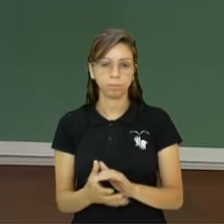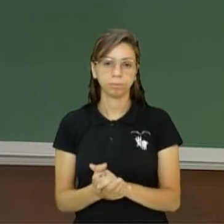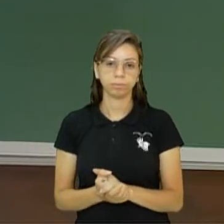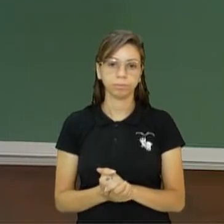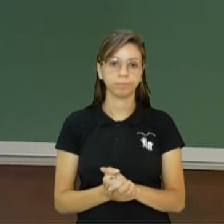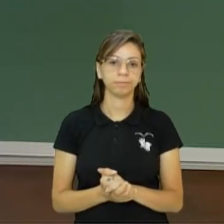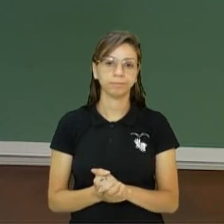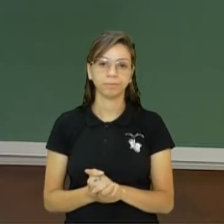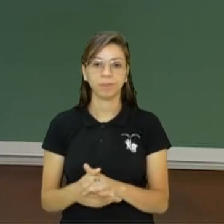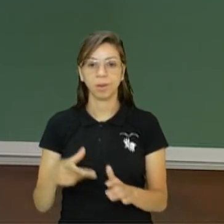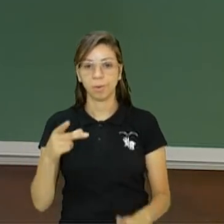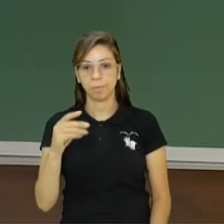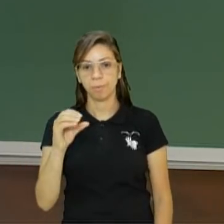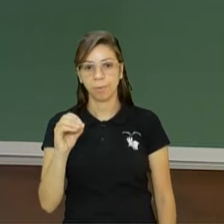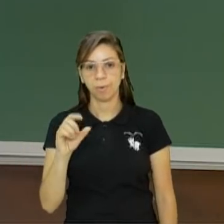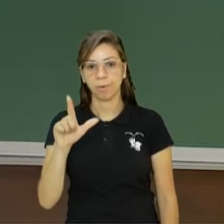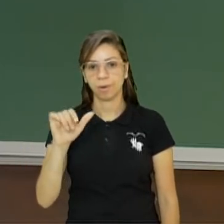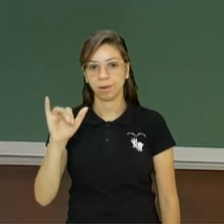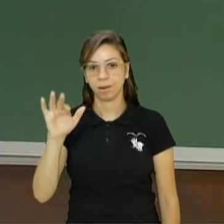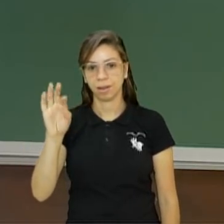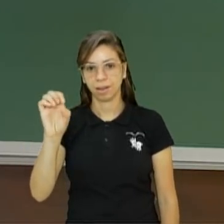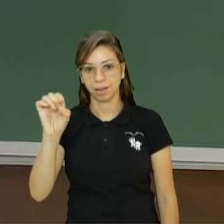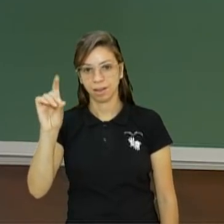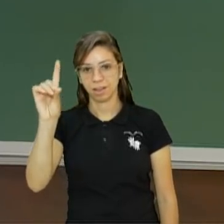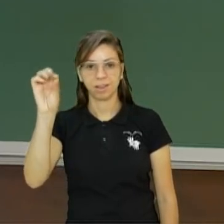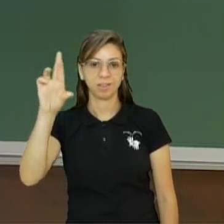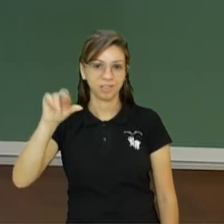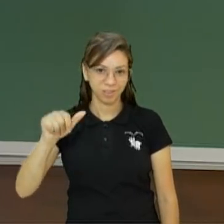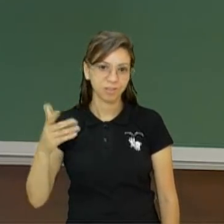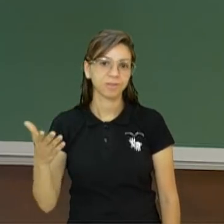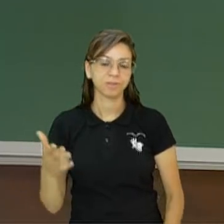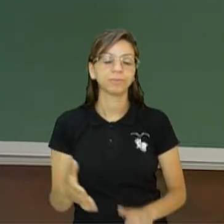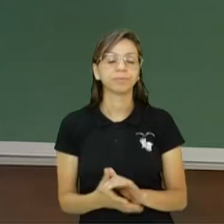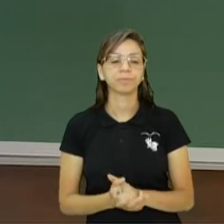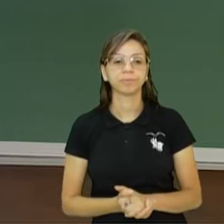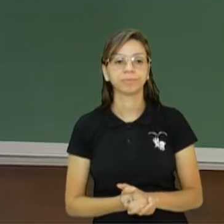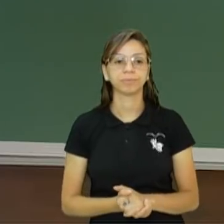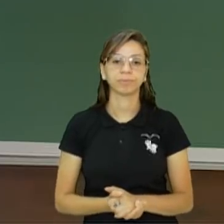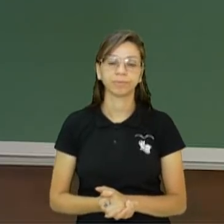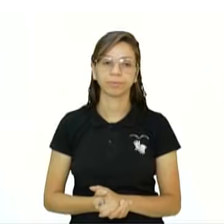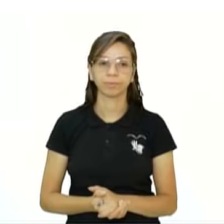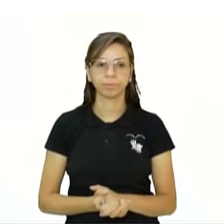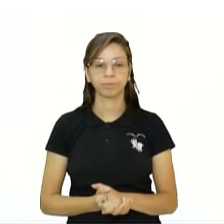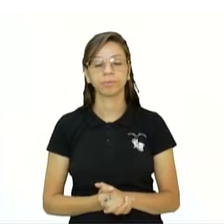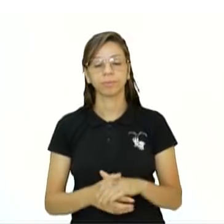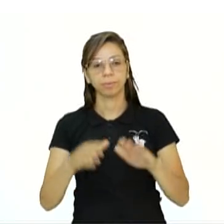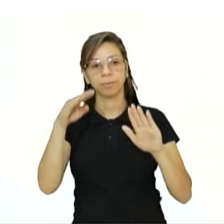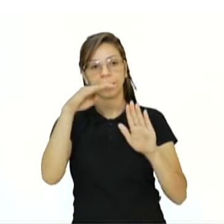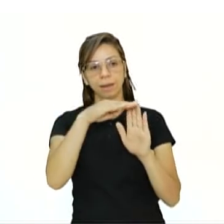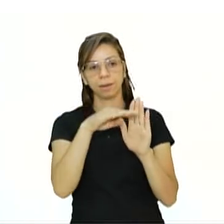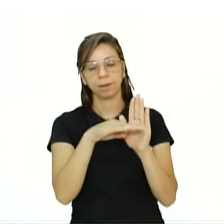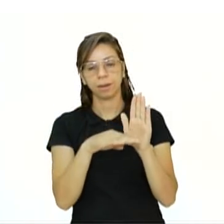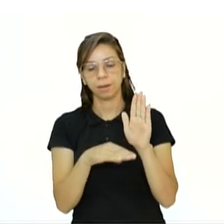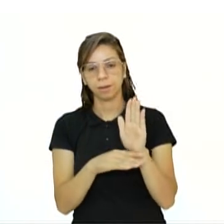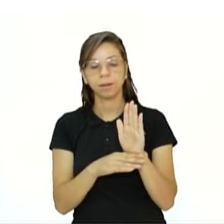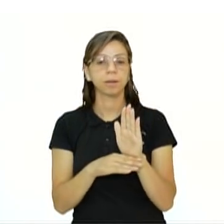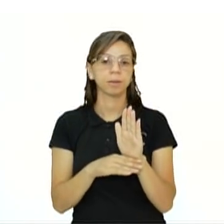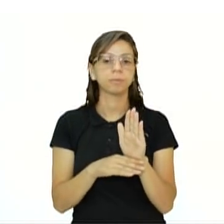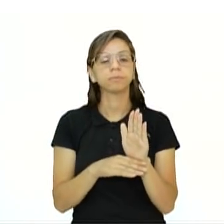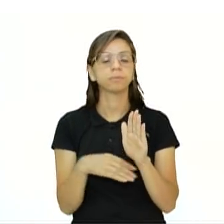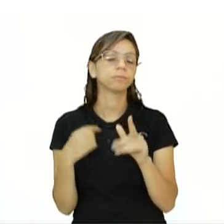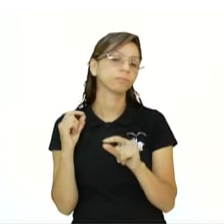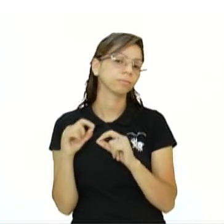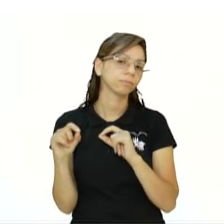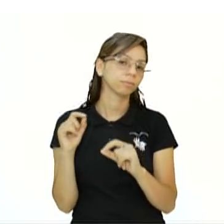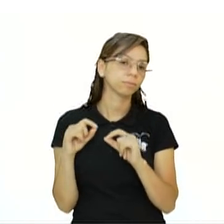Poloedro não, né, professora? É um trava-língua, né? Então, elementos do poliedro.